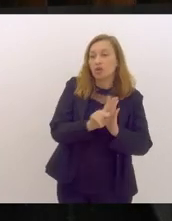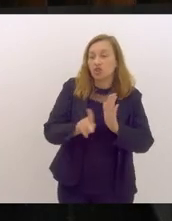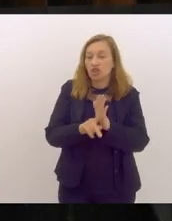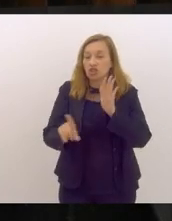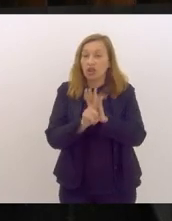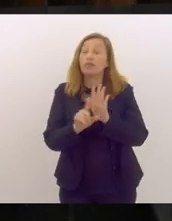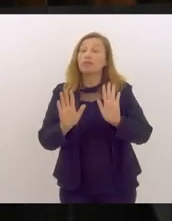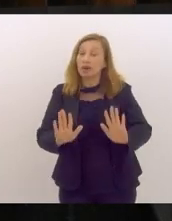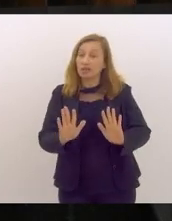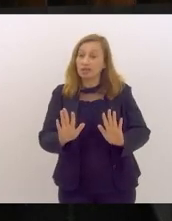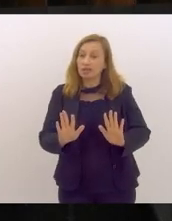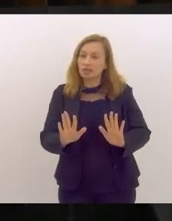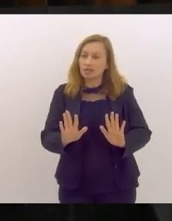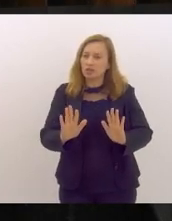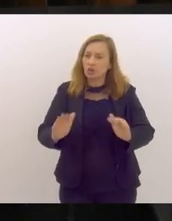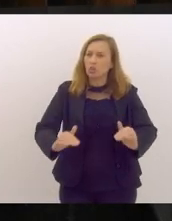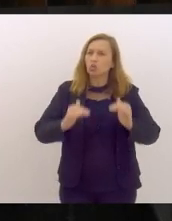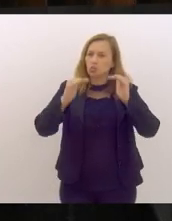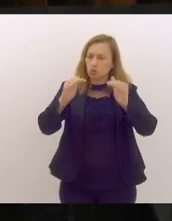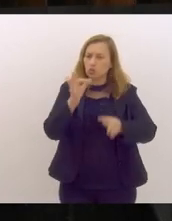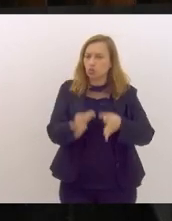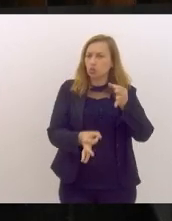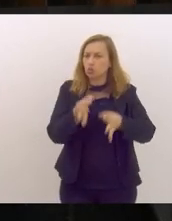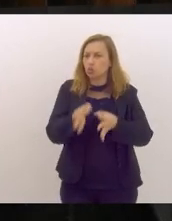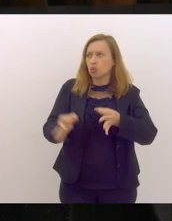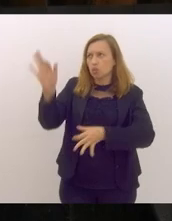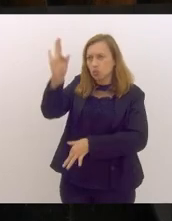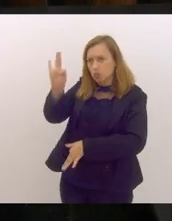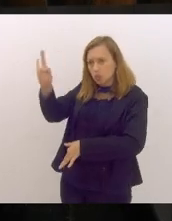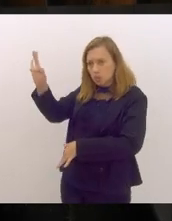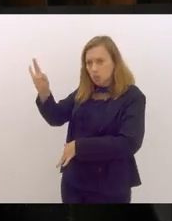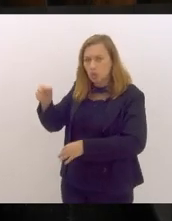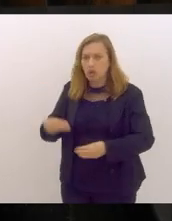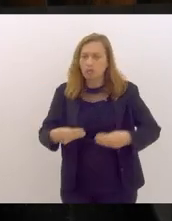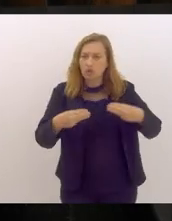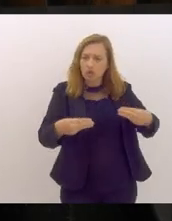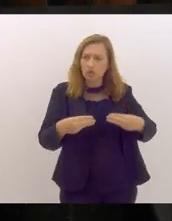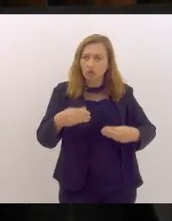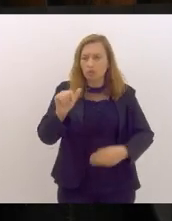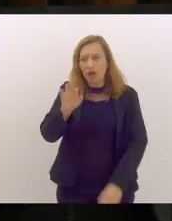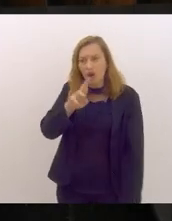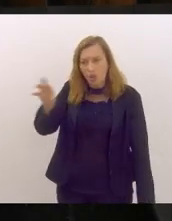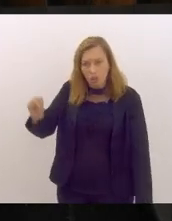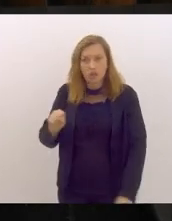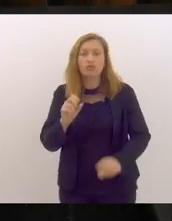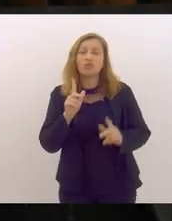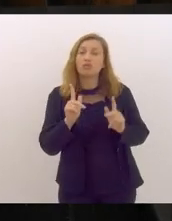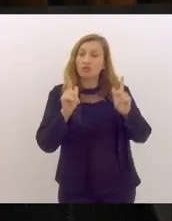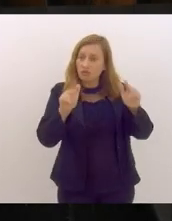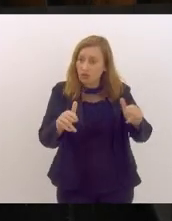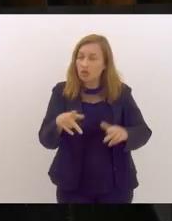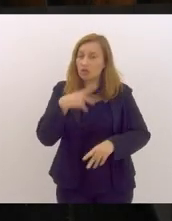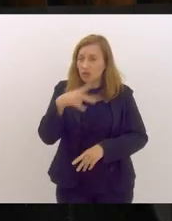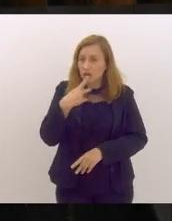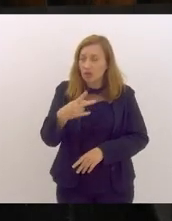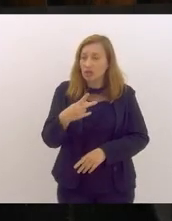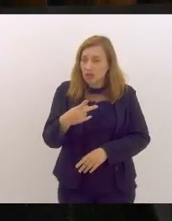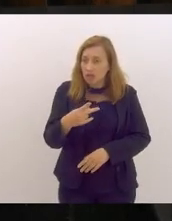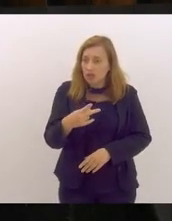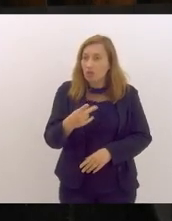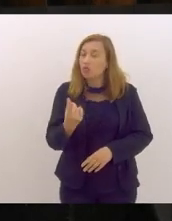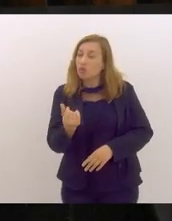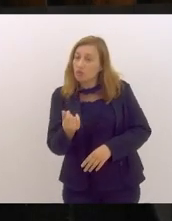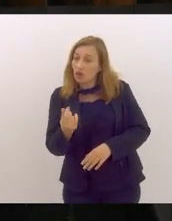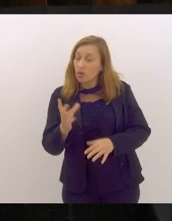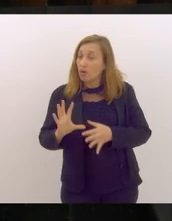Aliás, o Supremo Tribunal Federal, o ministro Barroso, já falou mesmo. Margem de valor